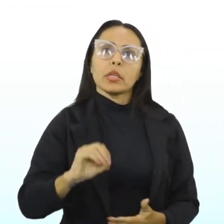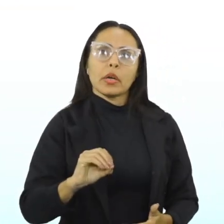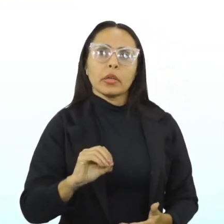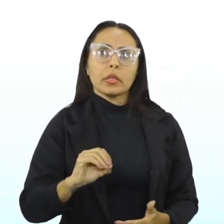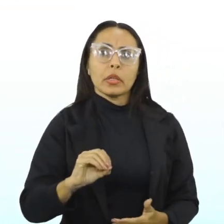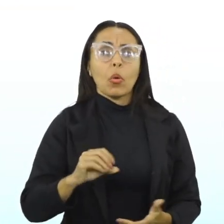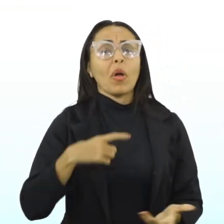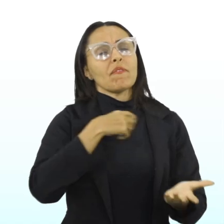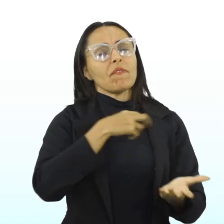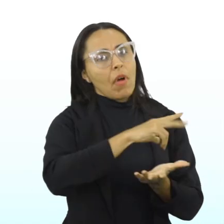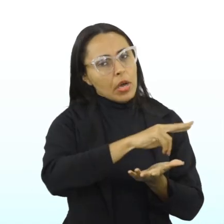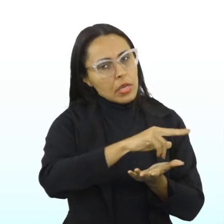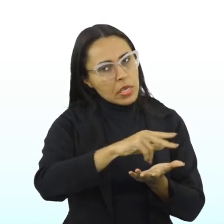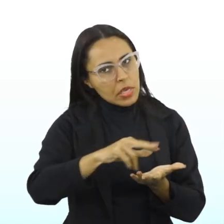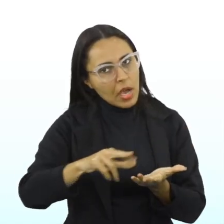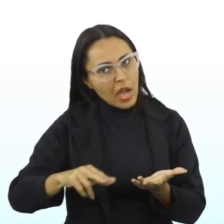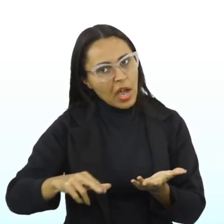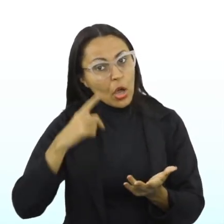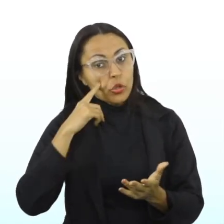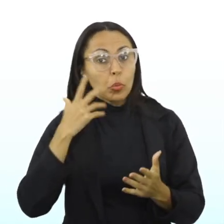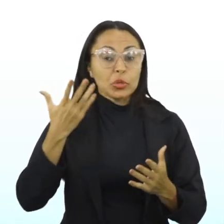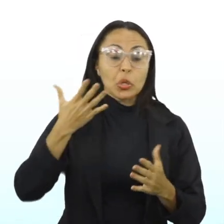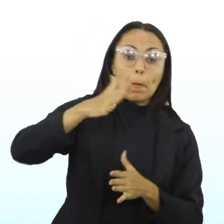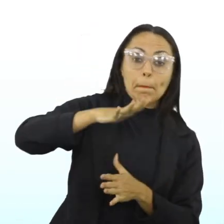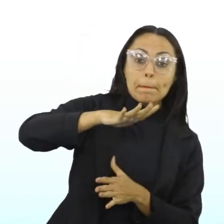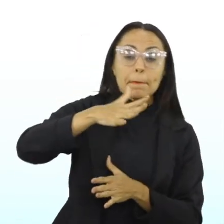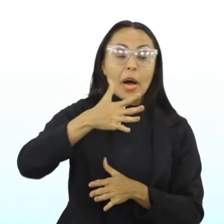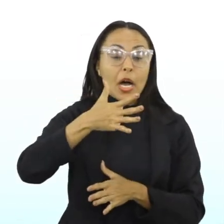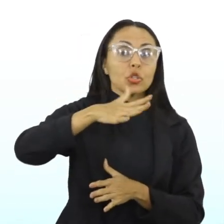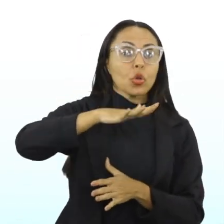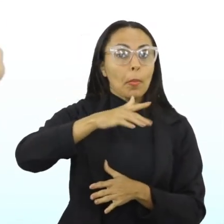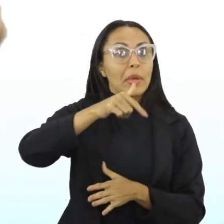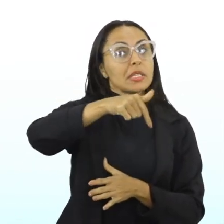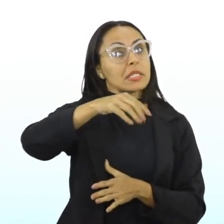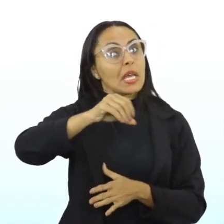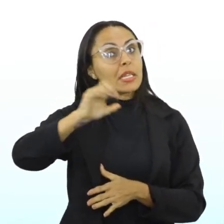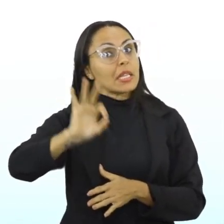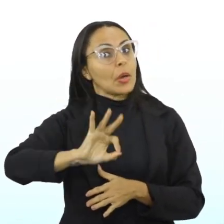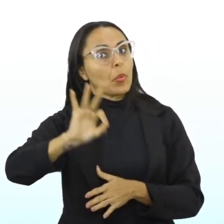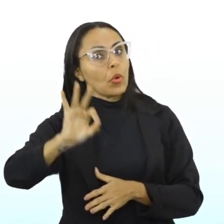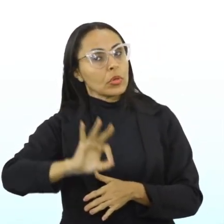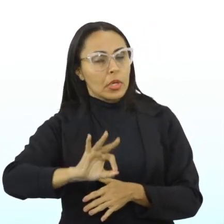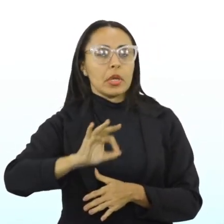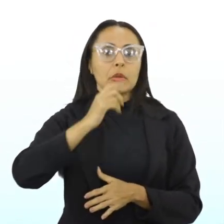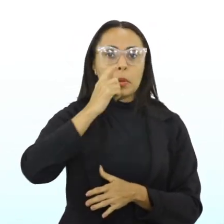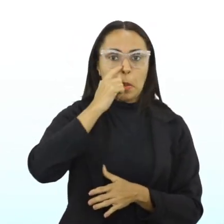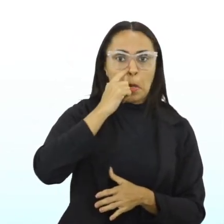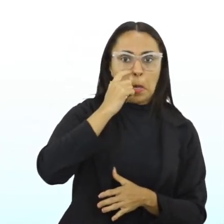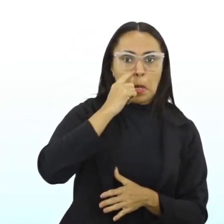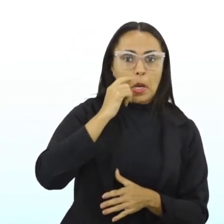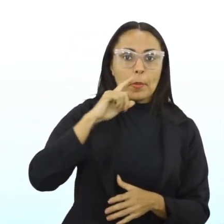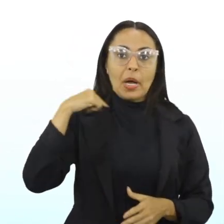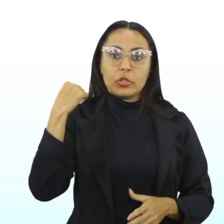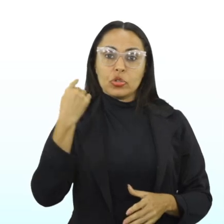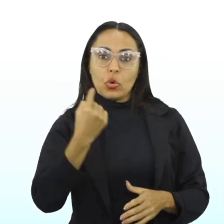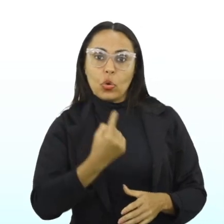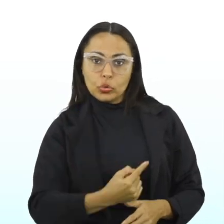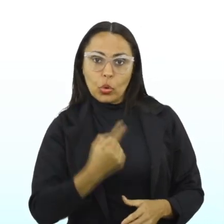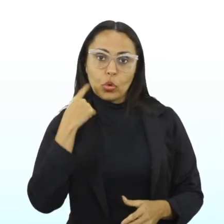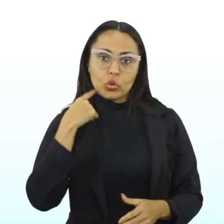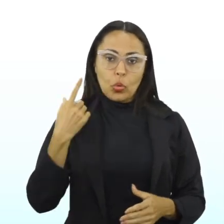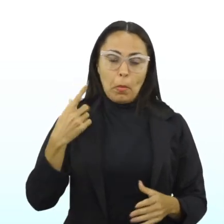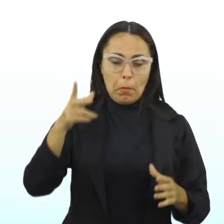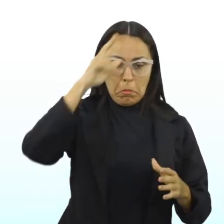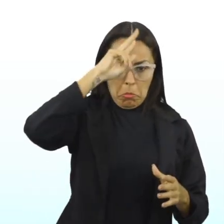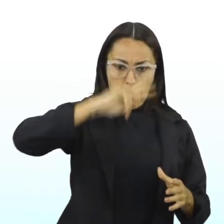filho, varia, viu? É por isso que eu tô botando mais ou menos. Mas vai ficar sempre na casa de 70. Agora, claro que no